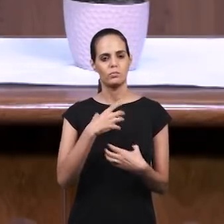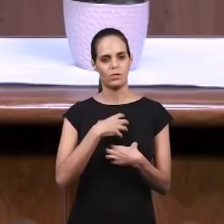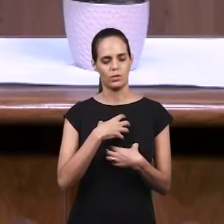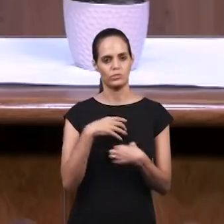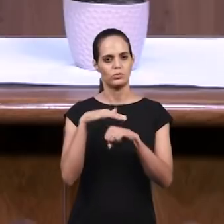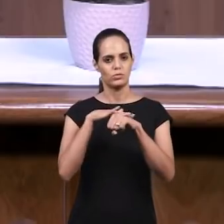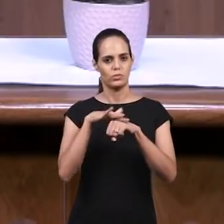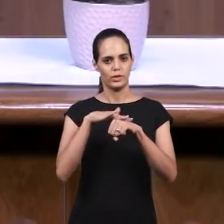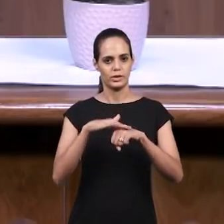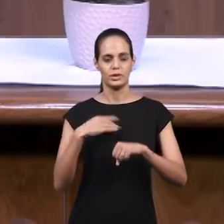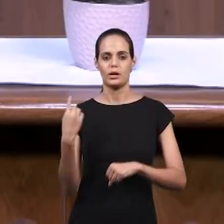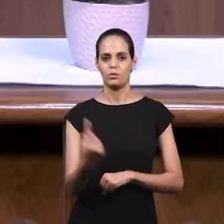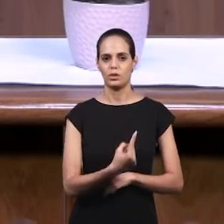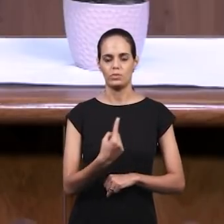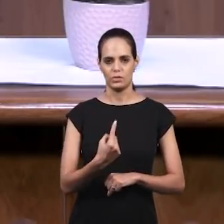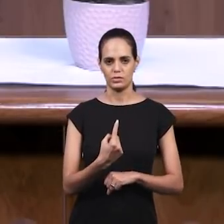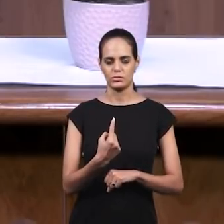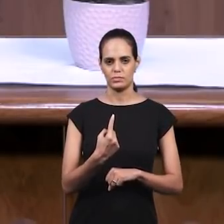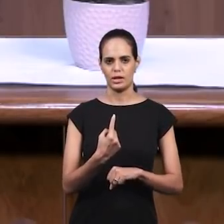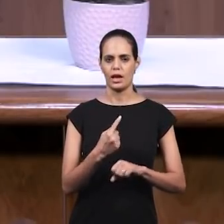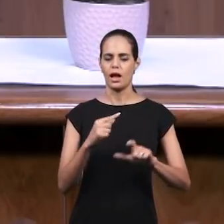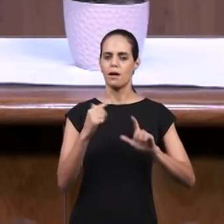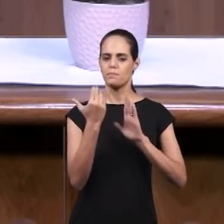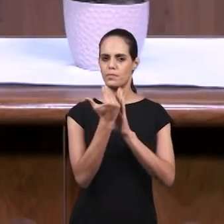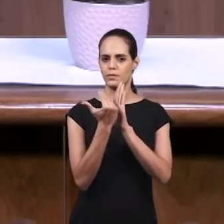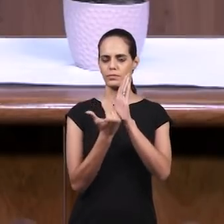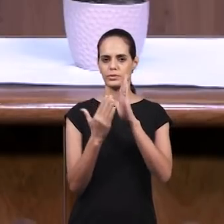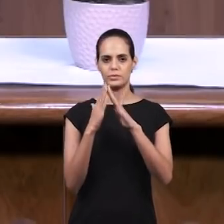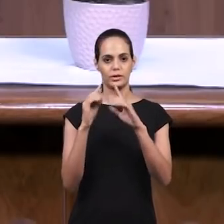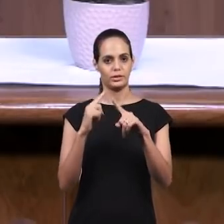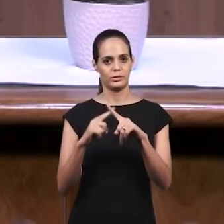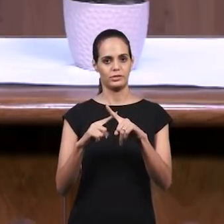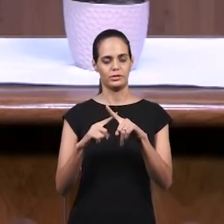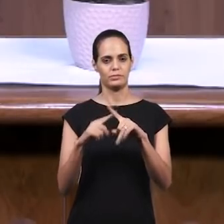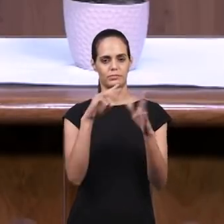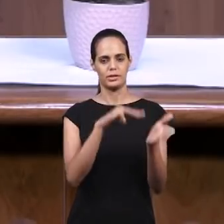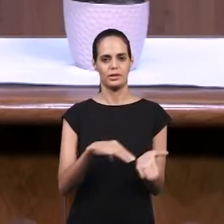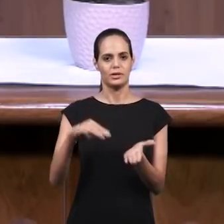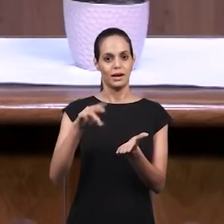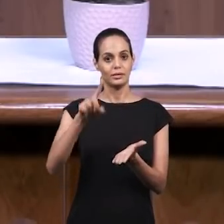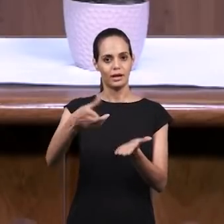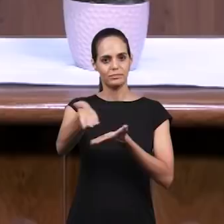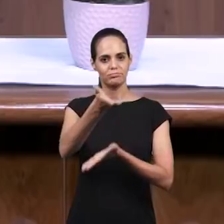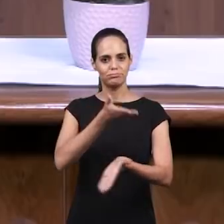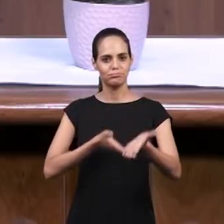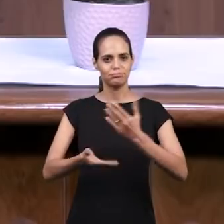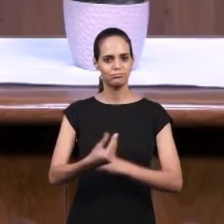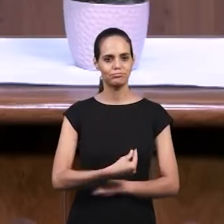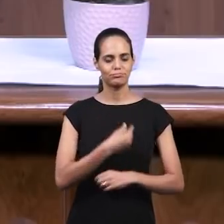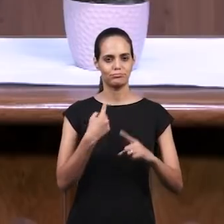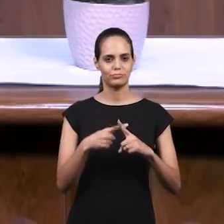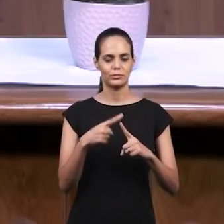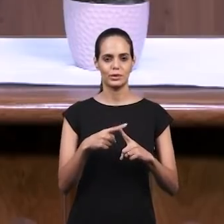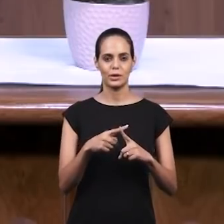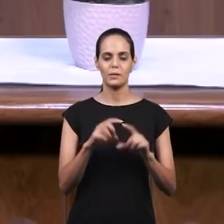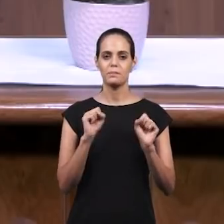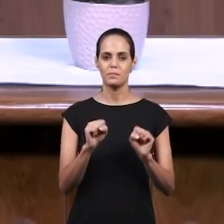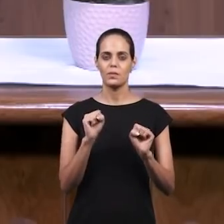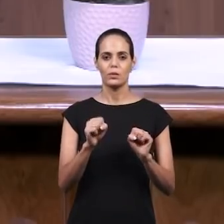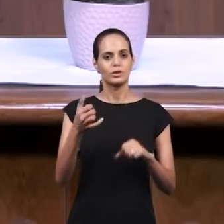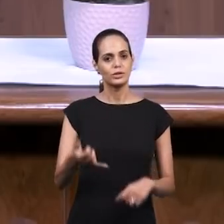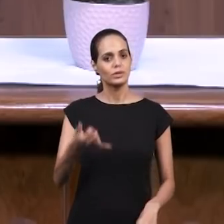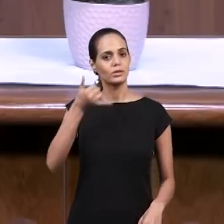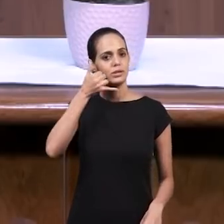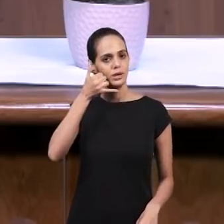forma de falar conosco. A programação da Igreja Cristã Maranata, ela é interativa, porque você pode se dirigir a